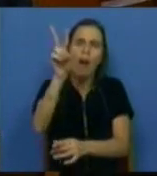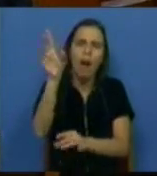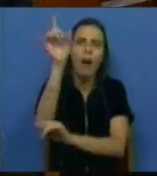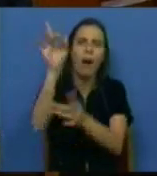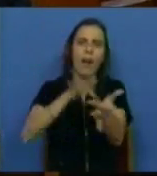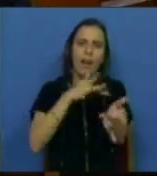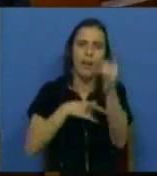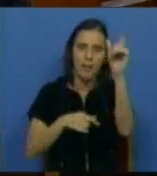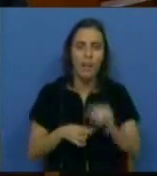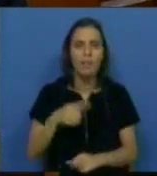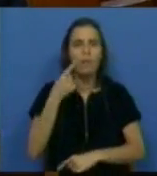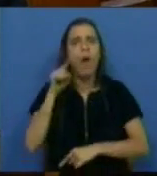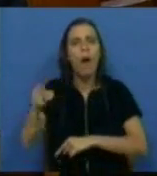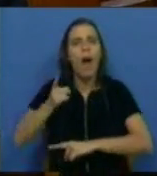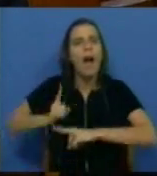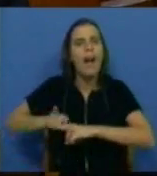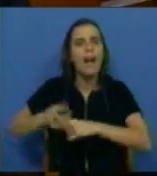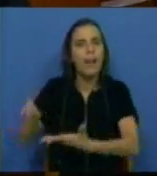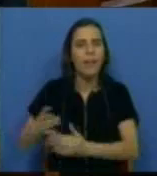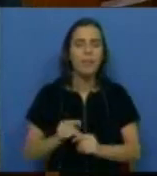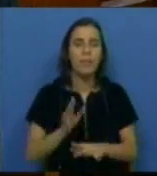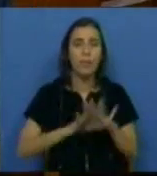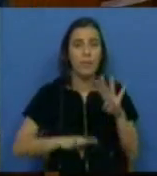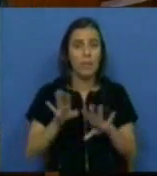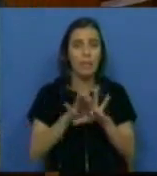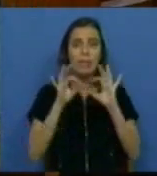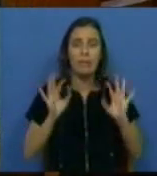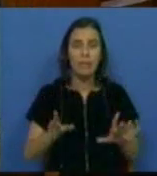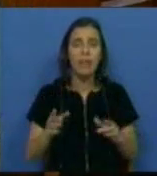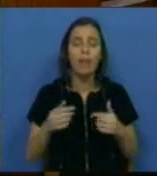Irlanda, olhem para a Grécia. Fizeram o que